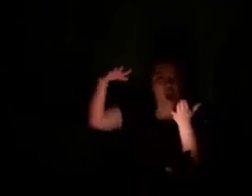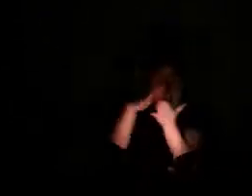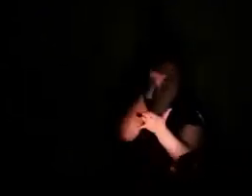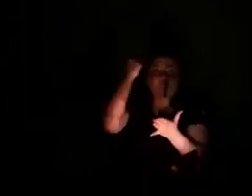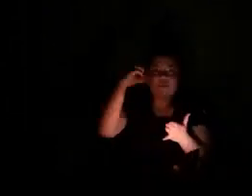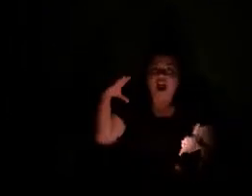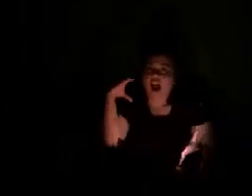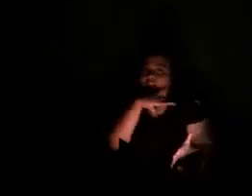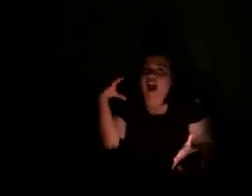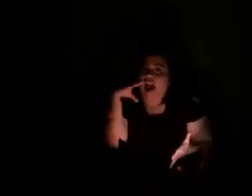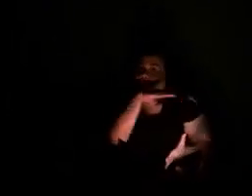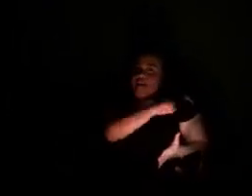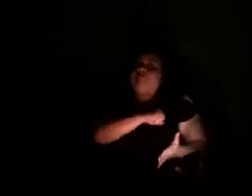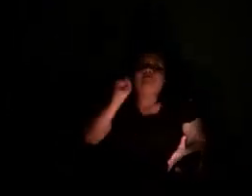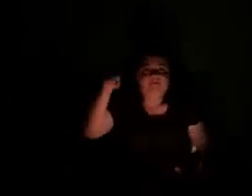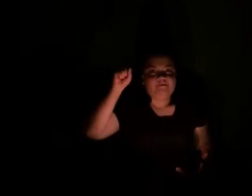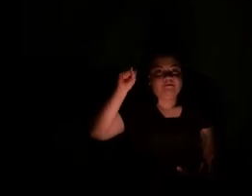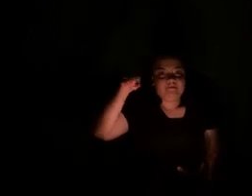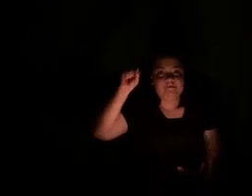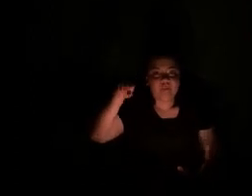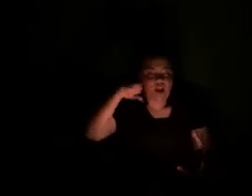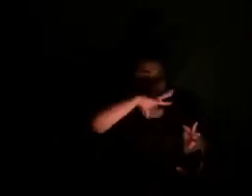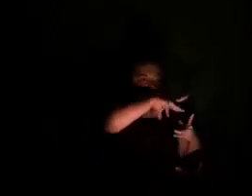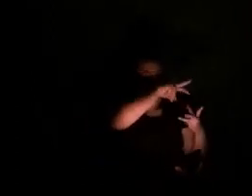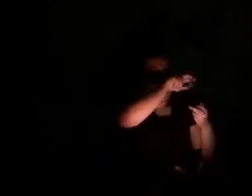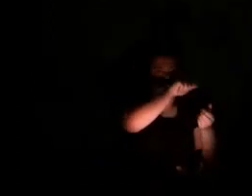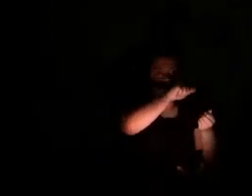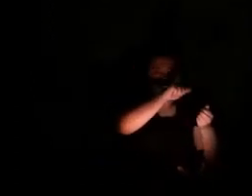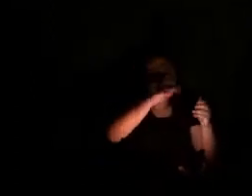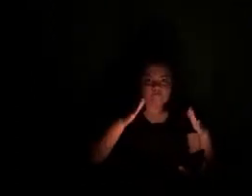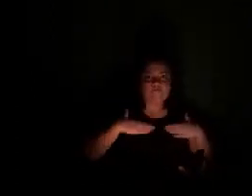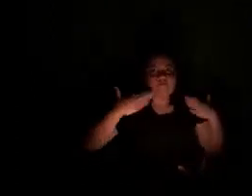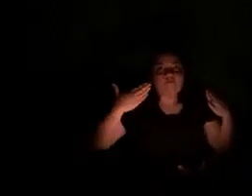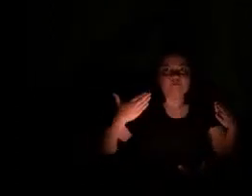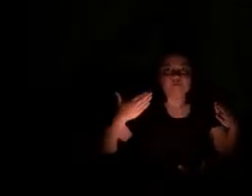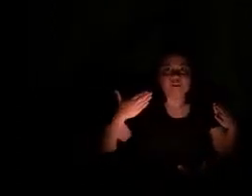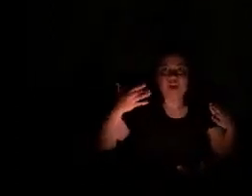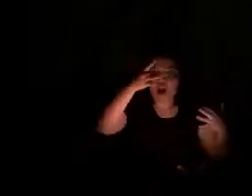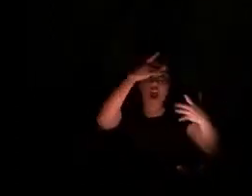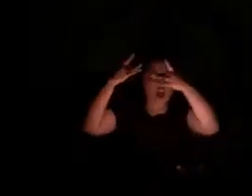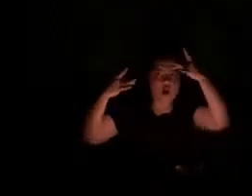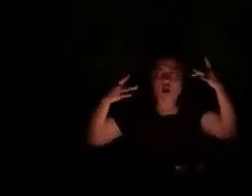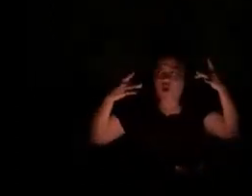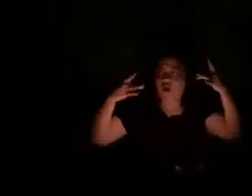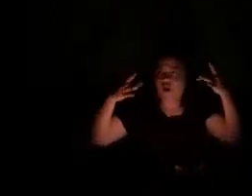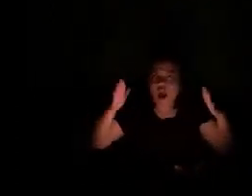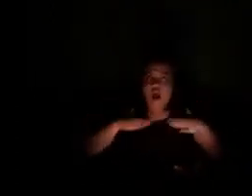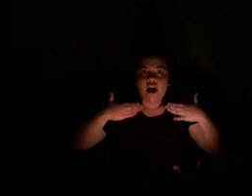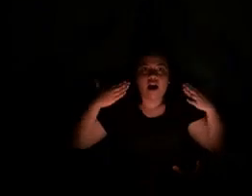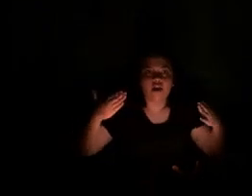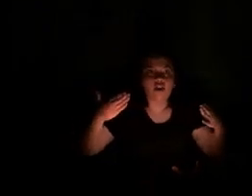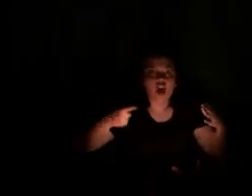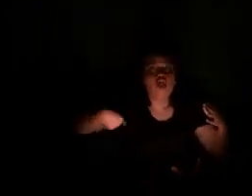os elementos ardendo se desfarão, e a terra e as obras que nela há se queimarão.